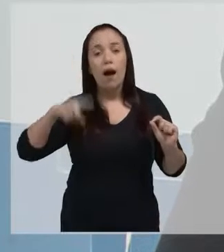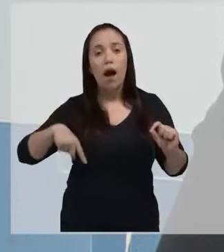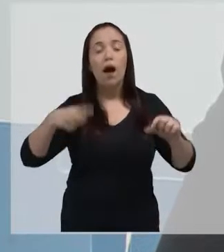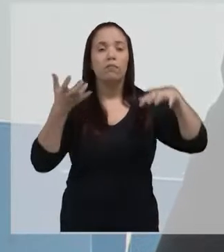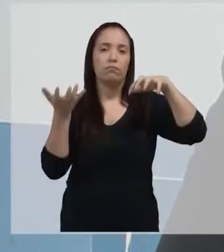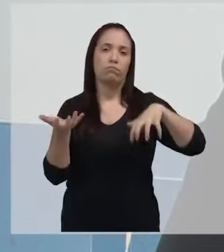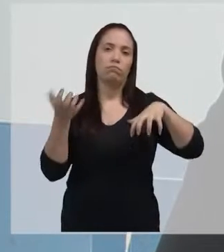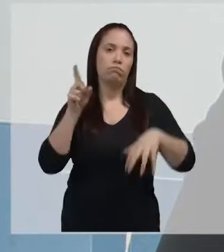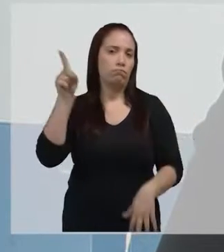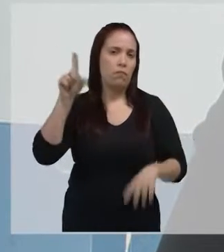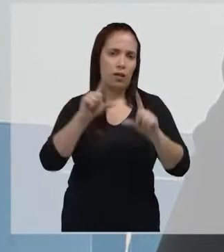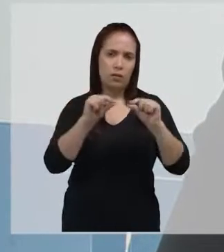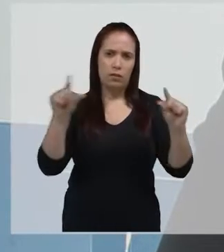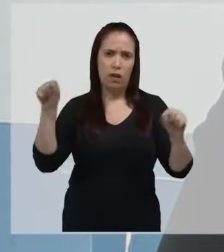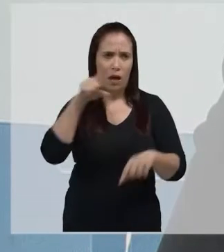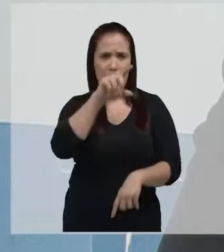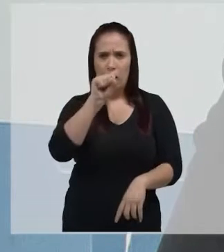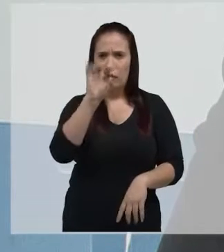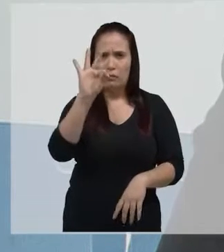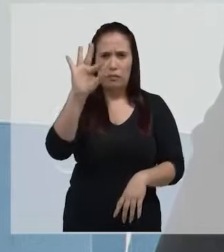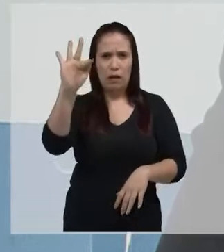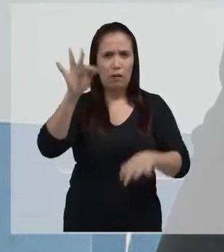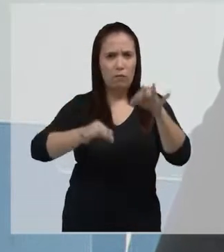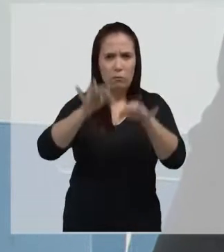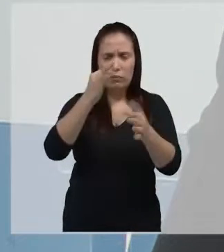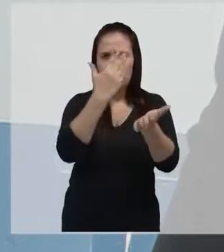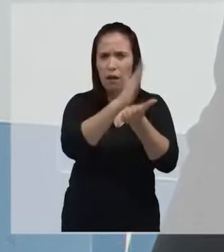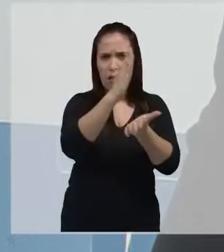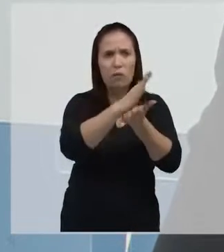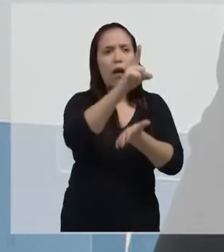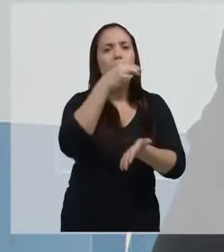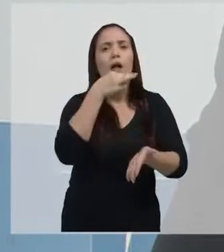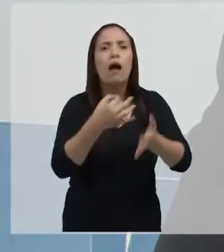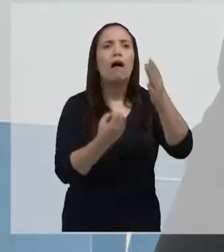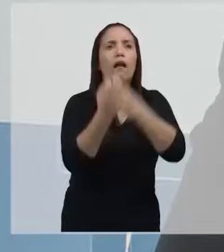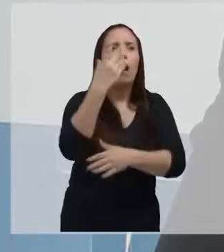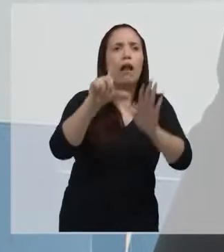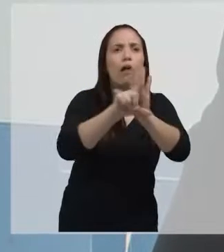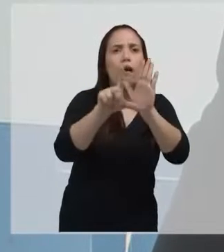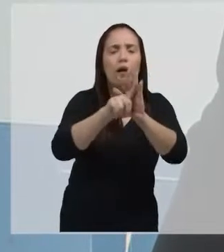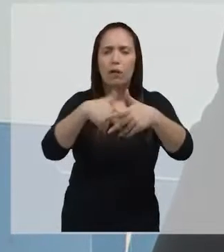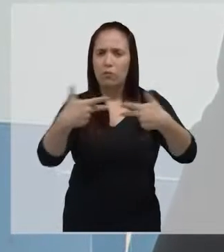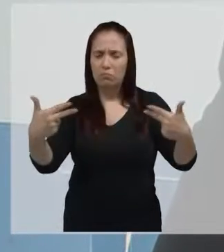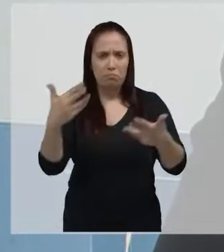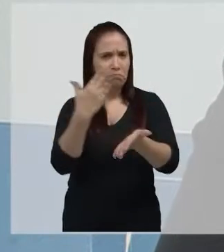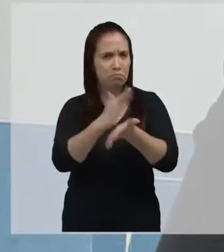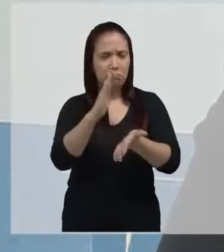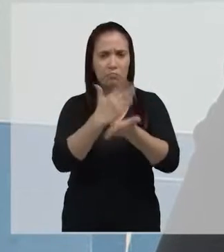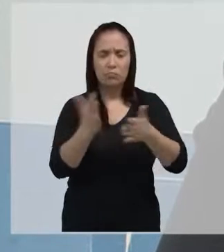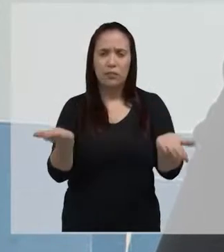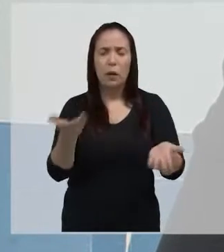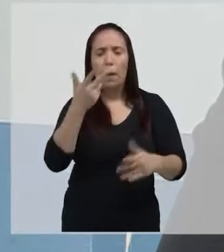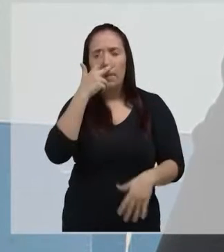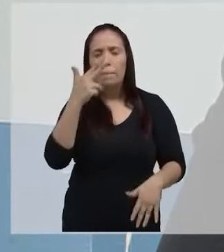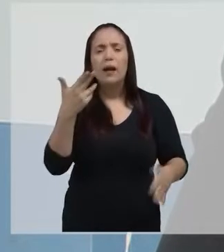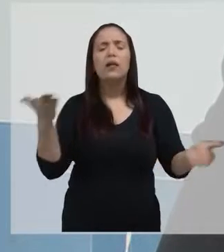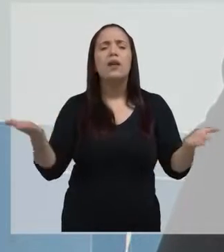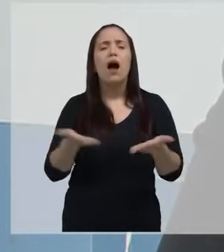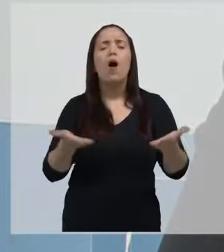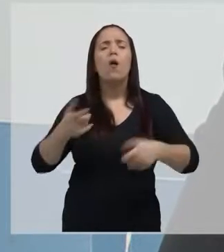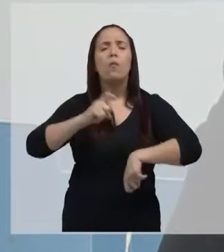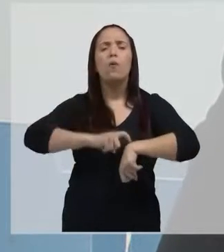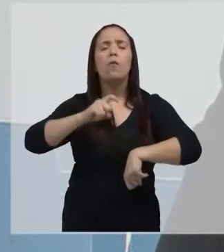Congresso Nacional. Proposta de emenda constitucional, o lugar é o Congresso Nacional. Então, nós estamos vivendo uma